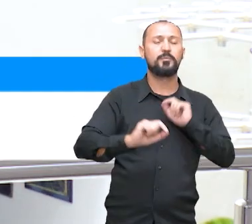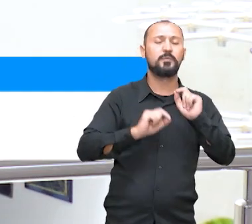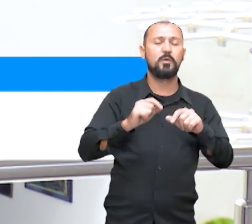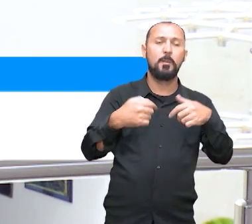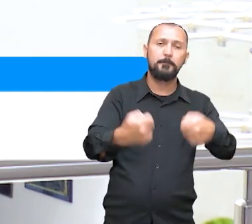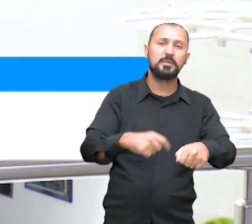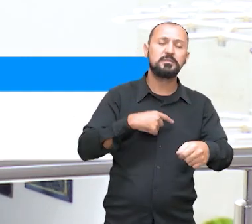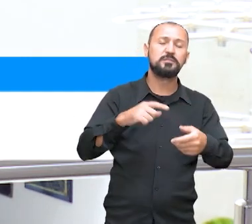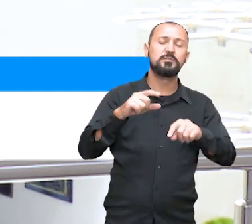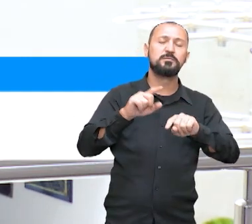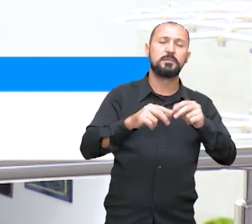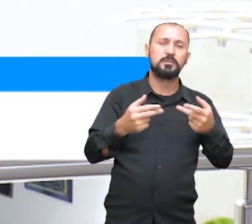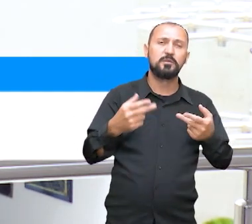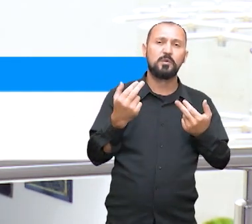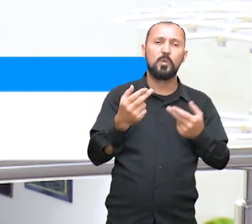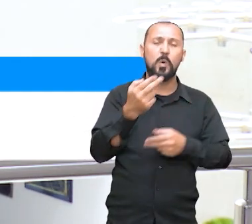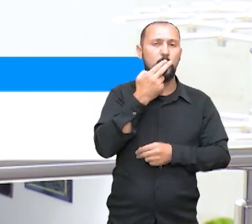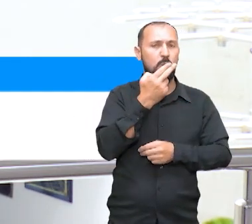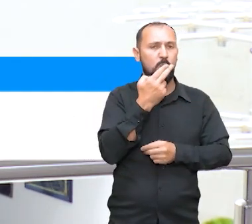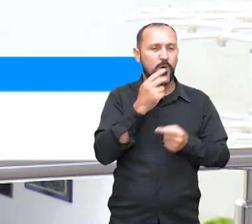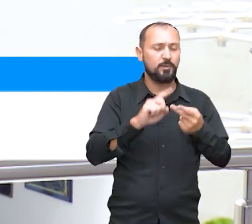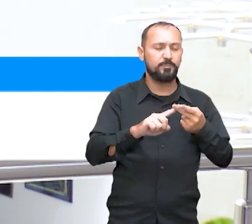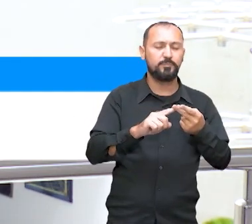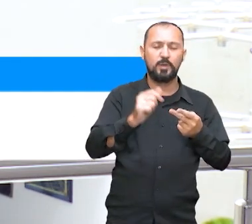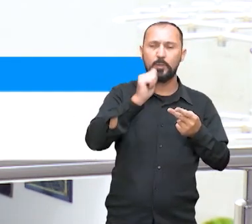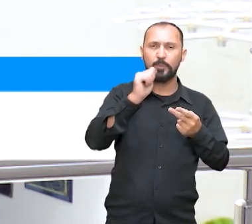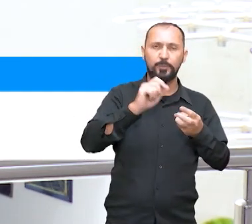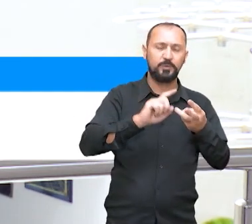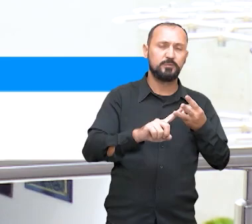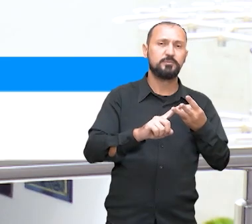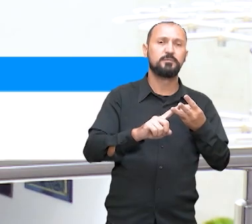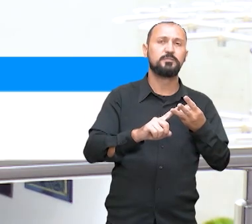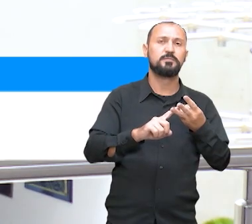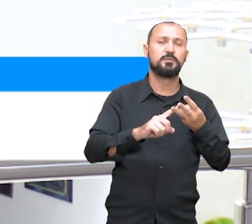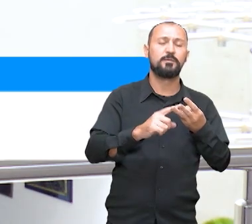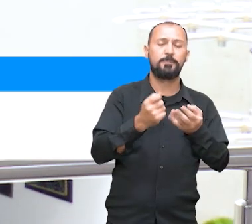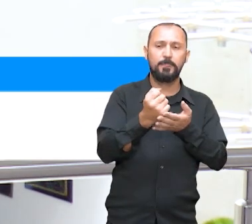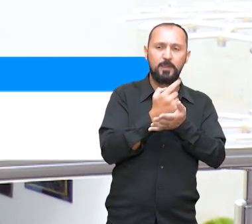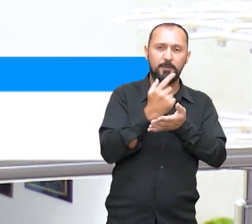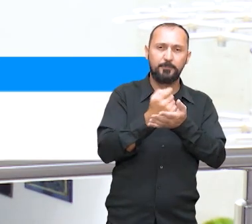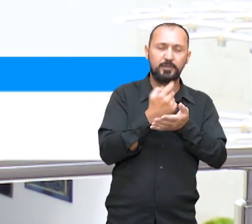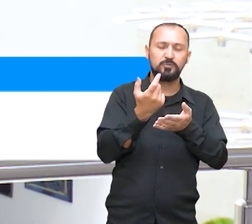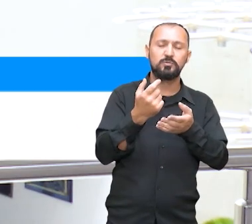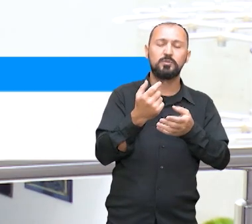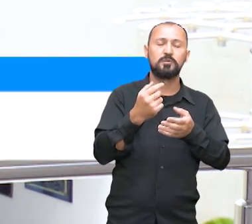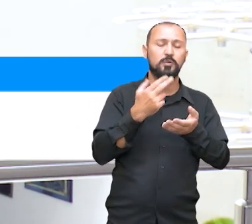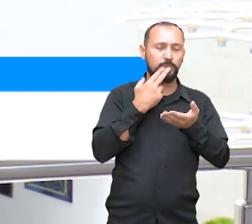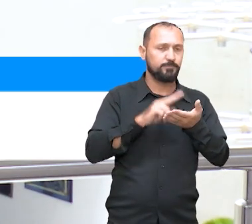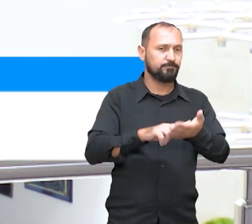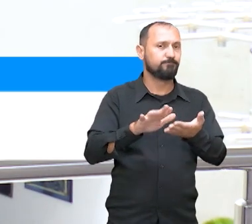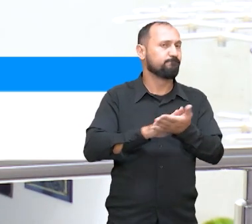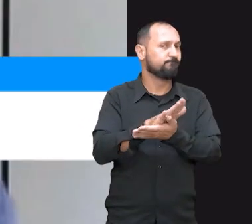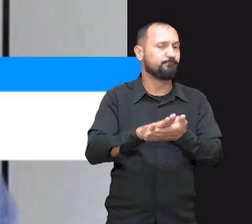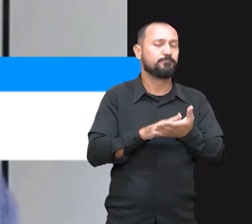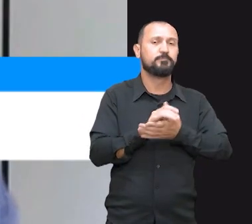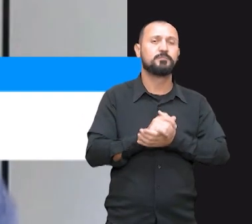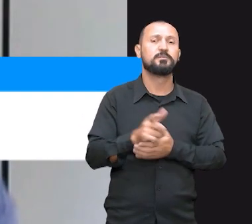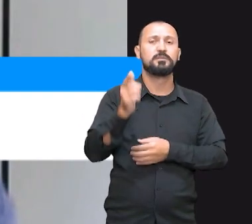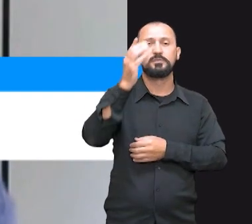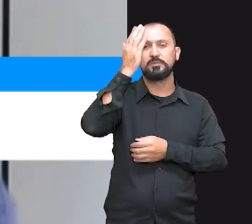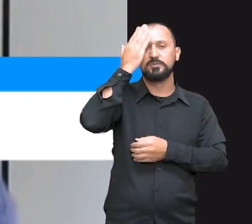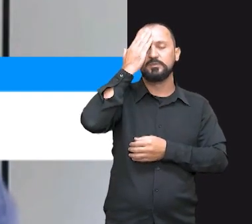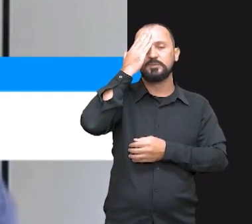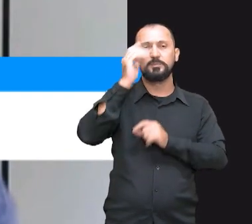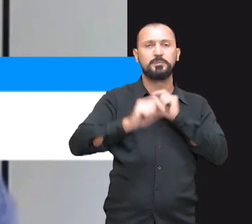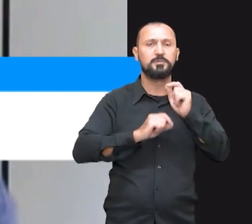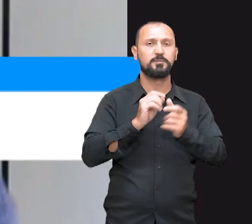comportamentos relacionados à dependência de substâncias como o tabagismo, bebidas alcoólicas e remédios sem prescrição médica. Nós